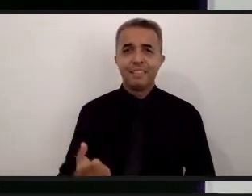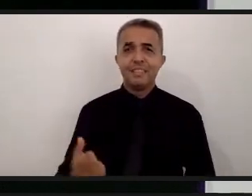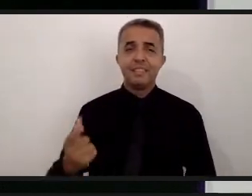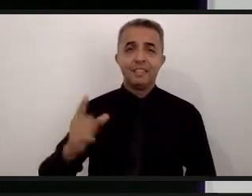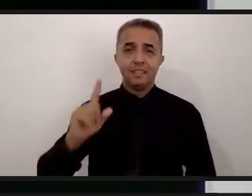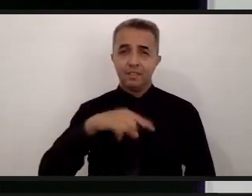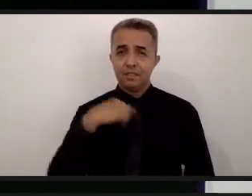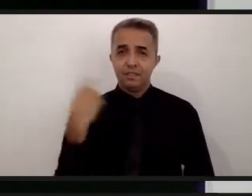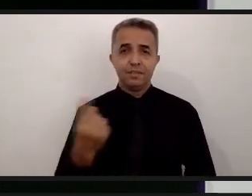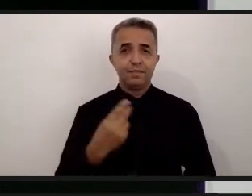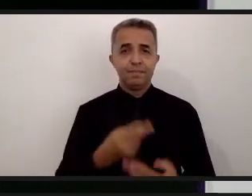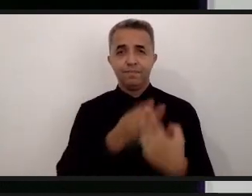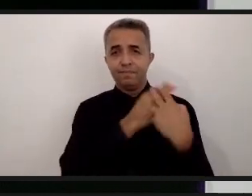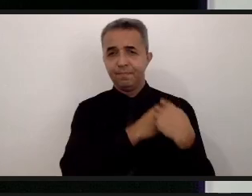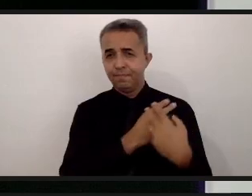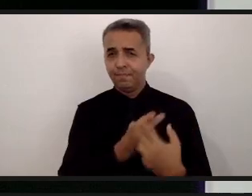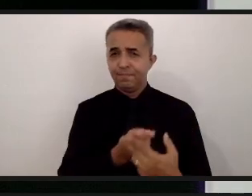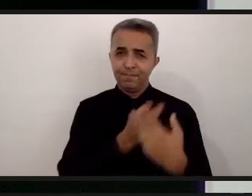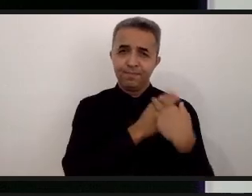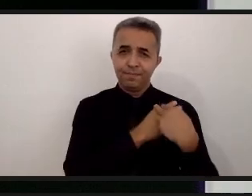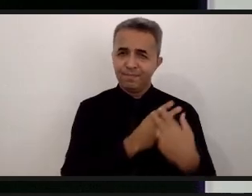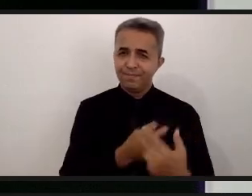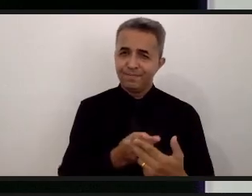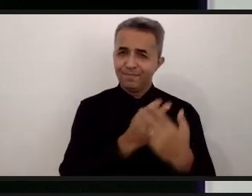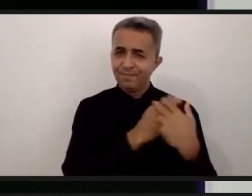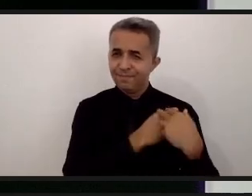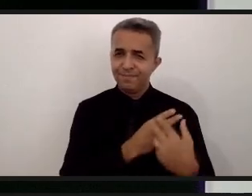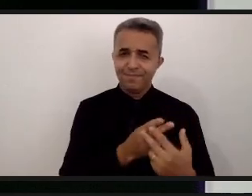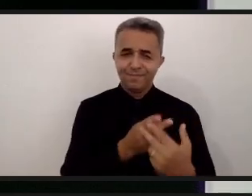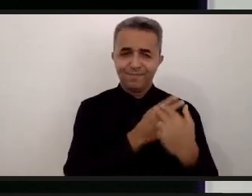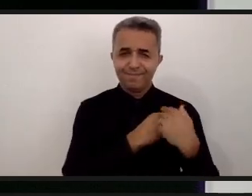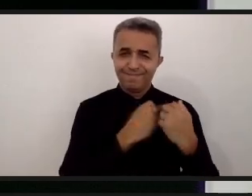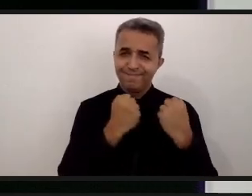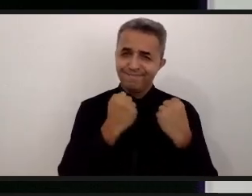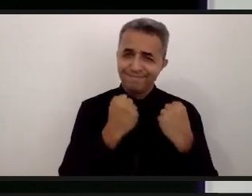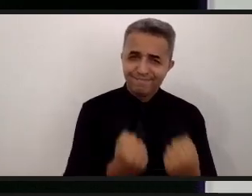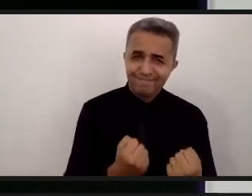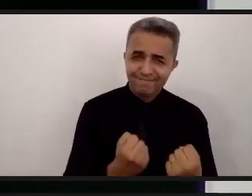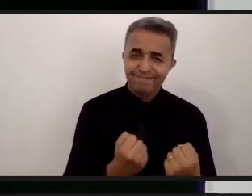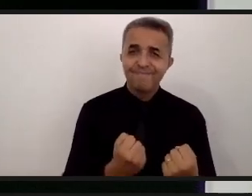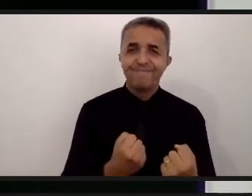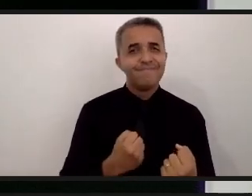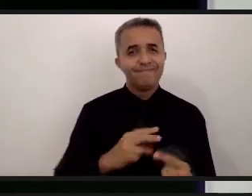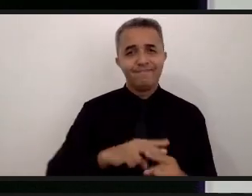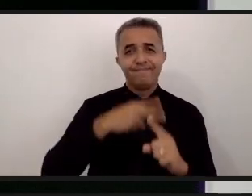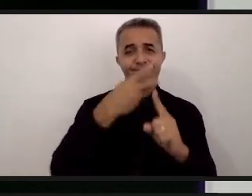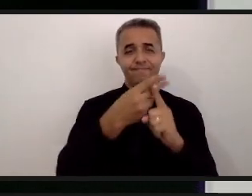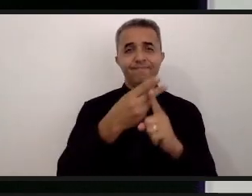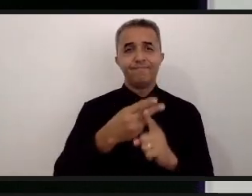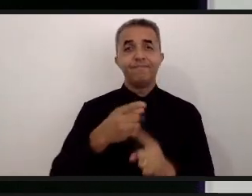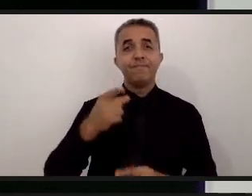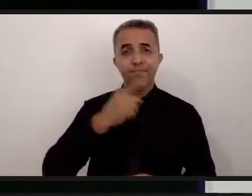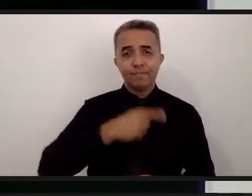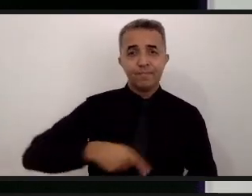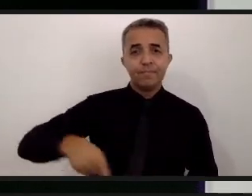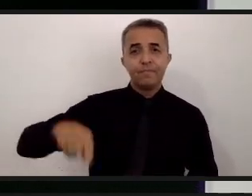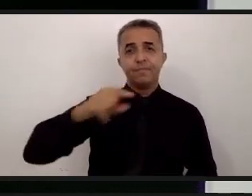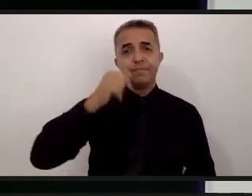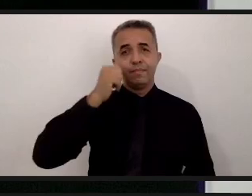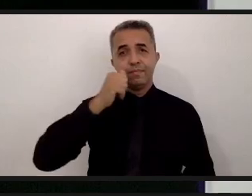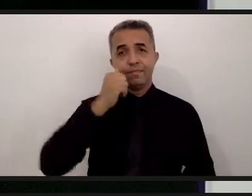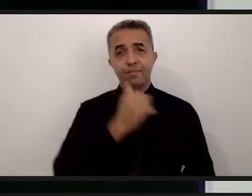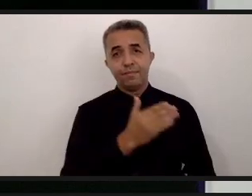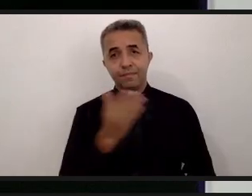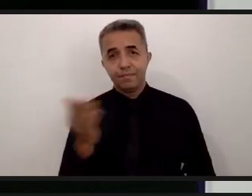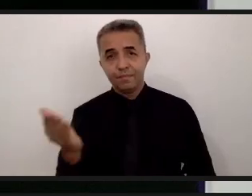mulheres responsabilidades e pesos que não são nossos. Muitas coisas a gente foi absorvendo como nossas funções e, na verdade,